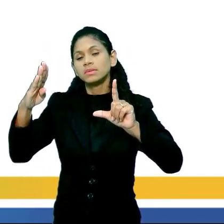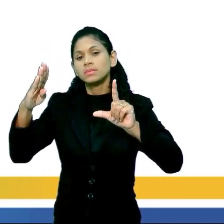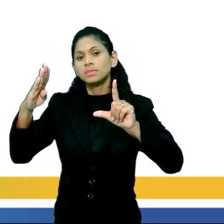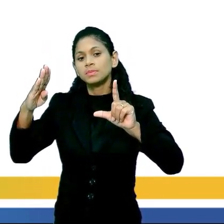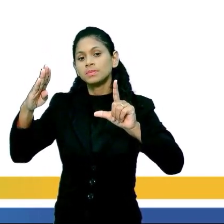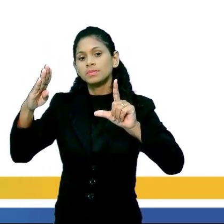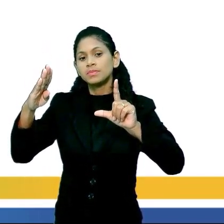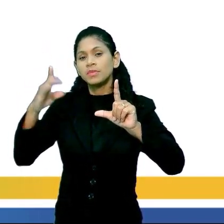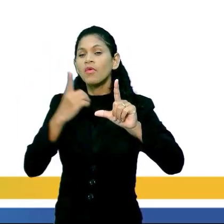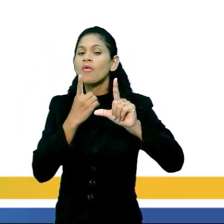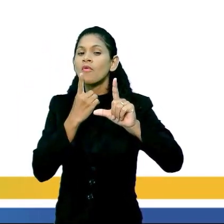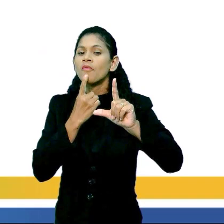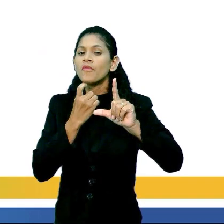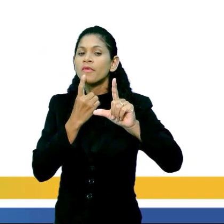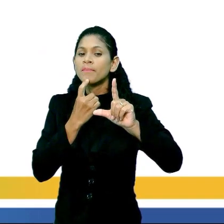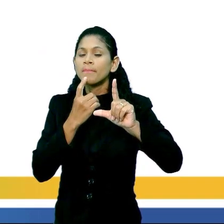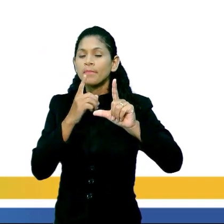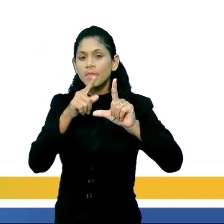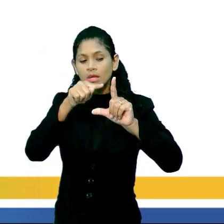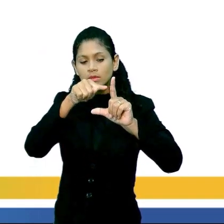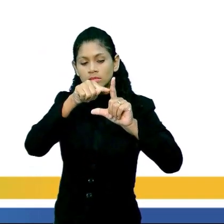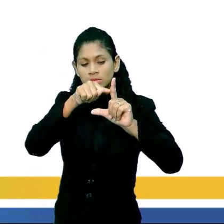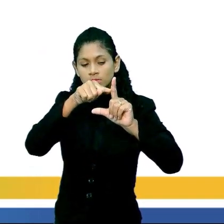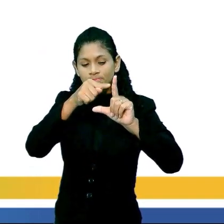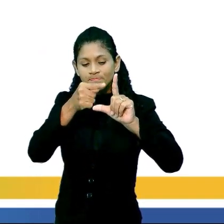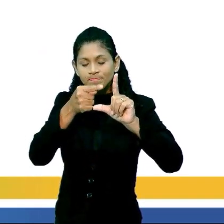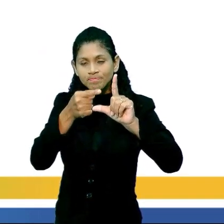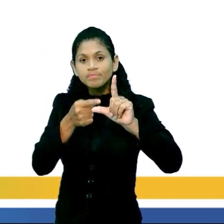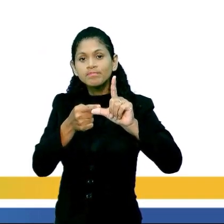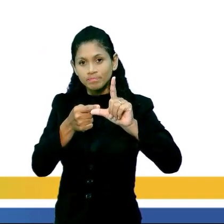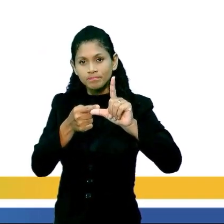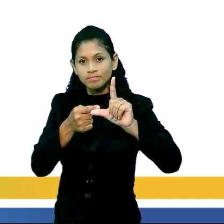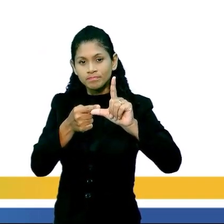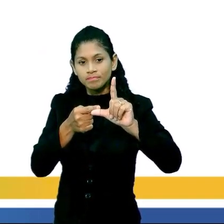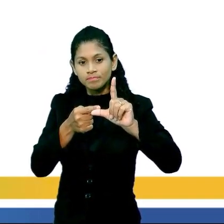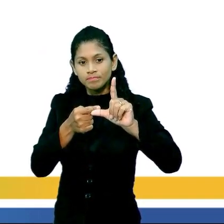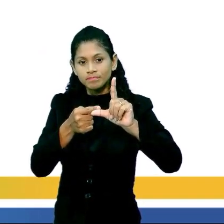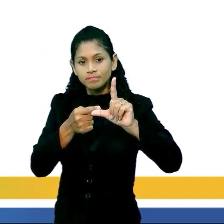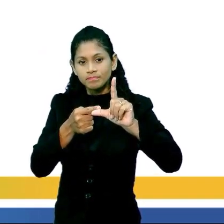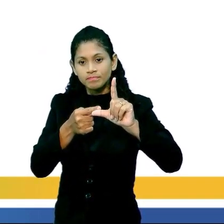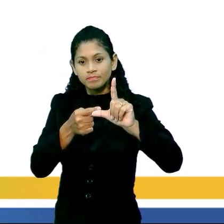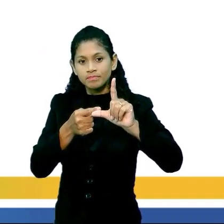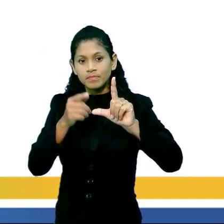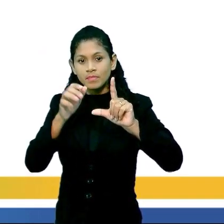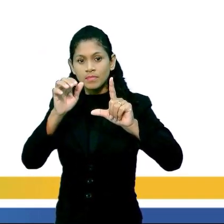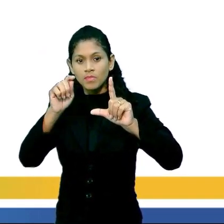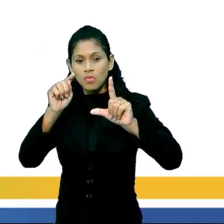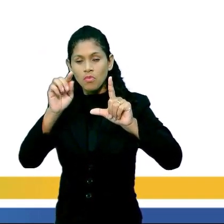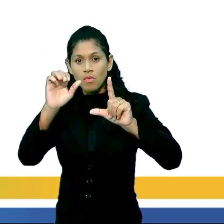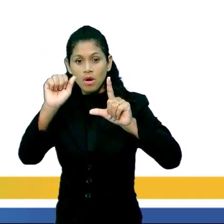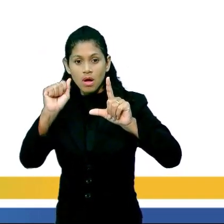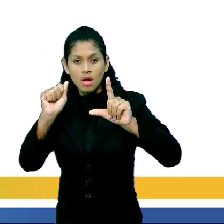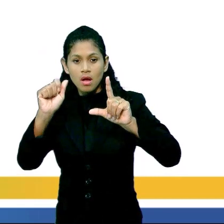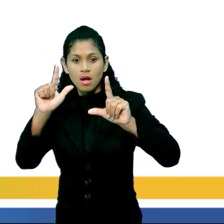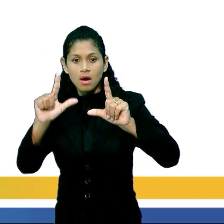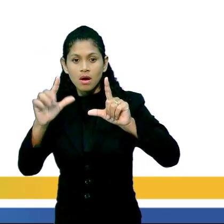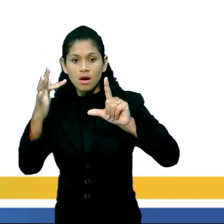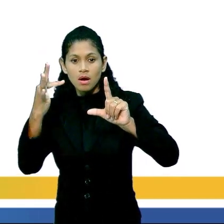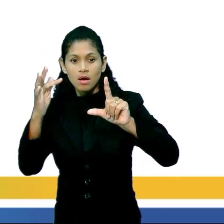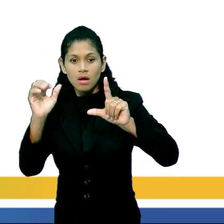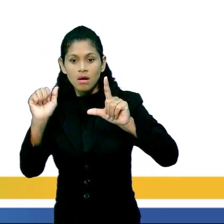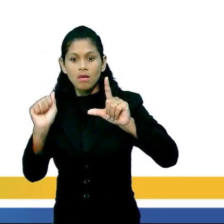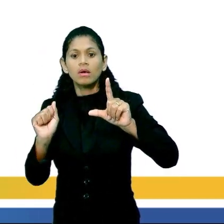aquela parte vermelha lá dentro, ó. Nós vamos trabalhar com alfa. Tudo bem? Então, nós temos aí